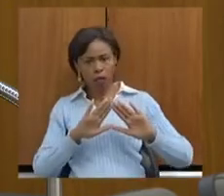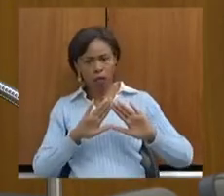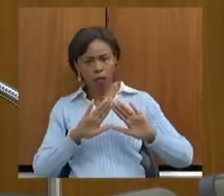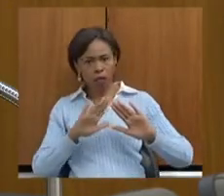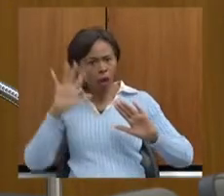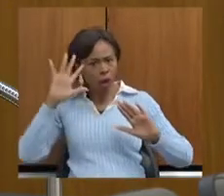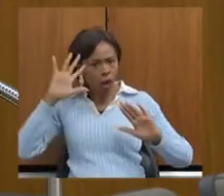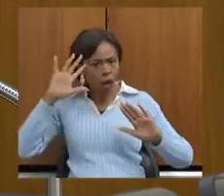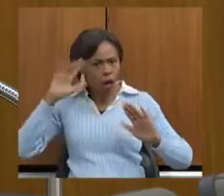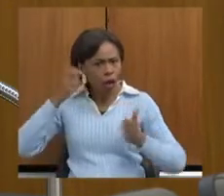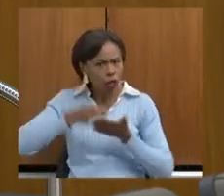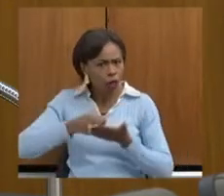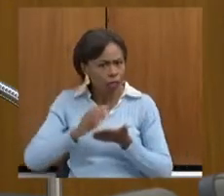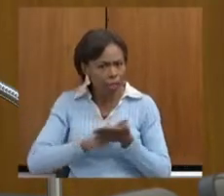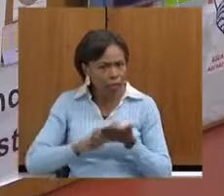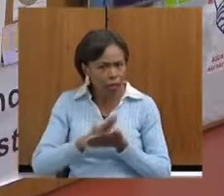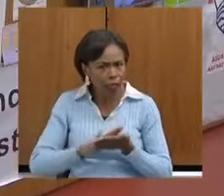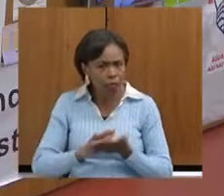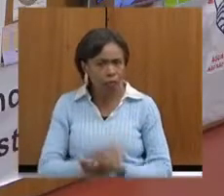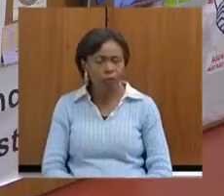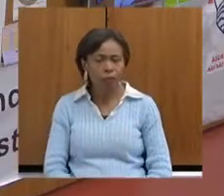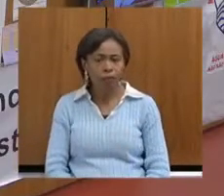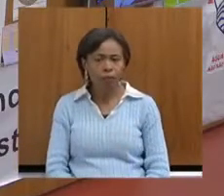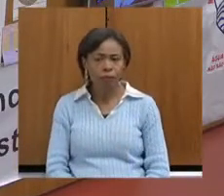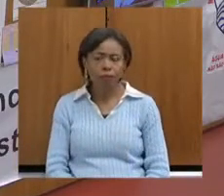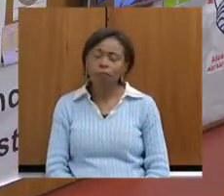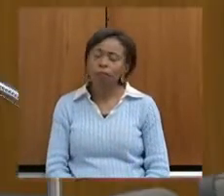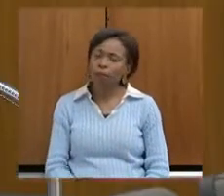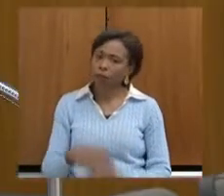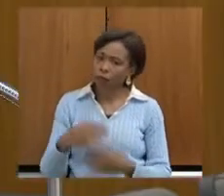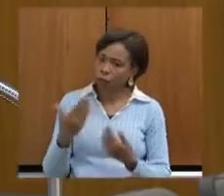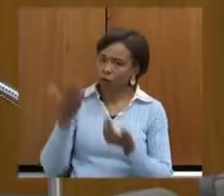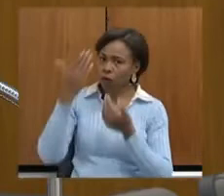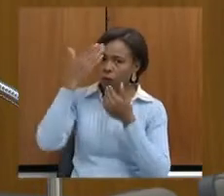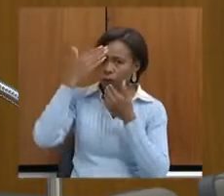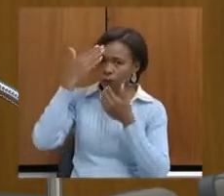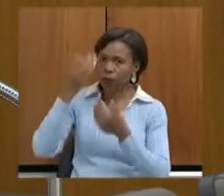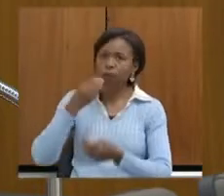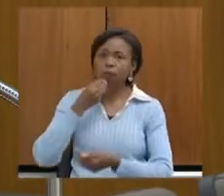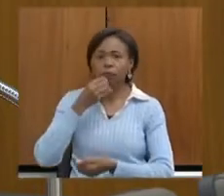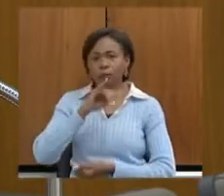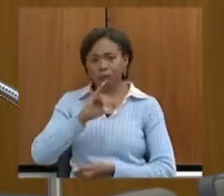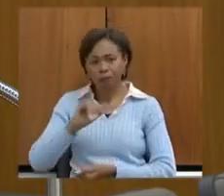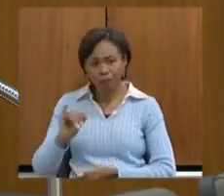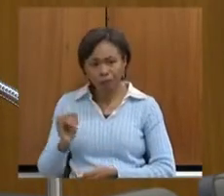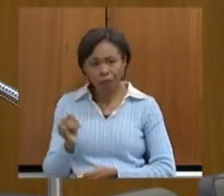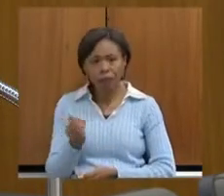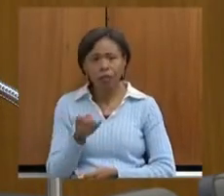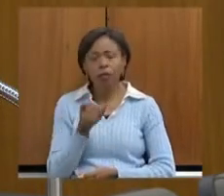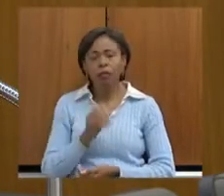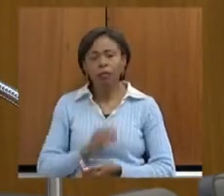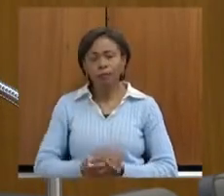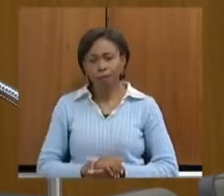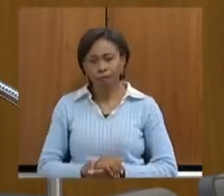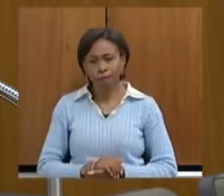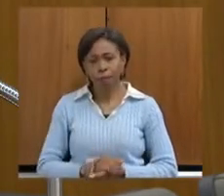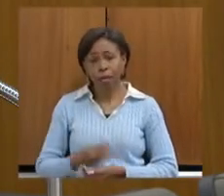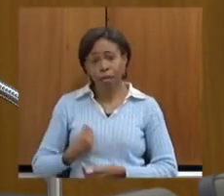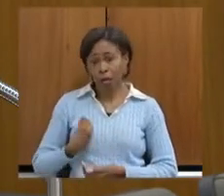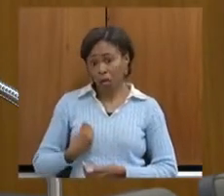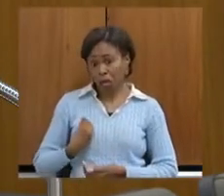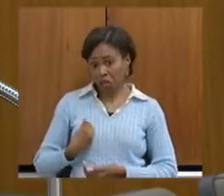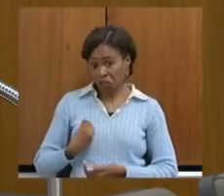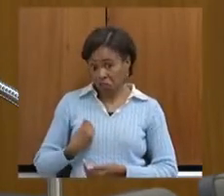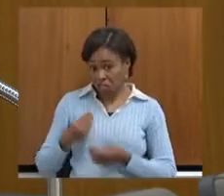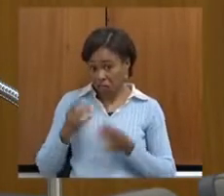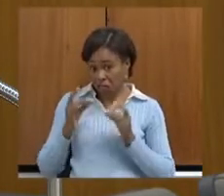Providência André conclua por favor eu agradeço a oportunidade a vida é breve